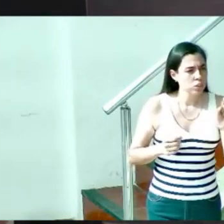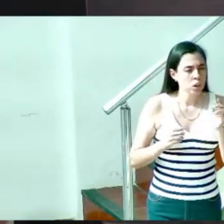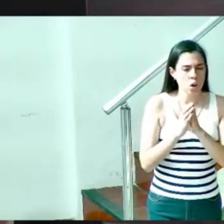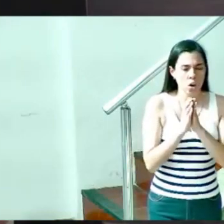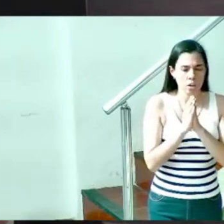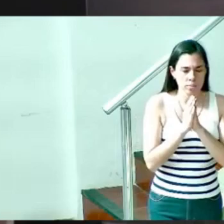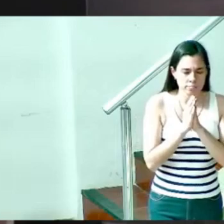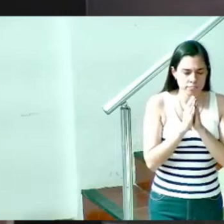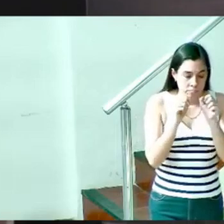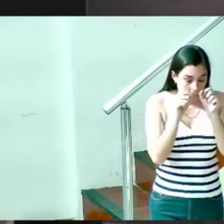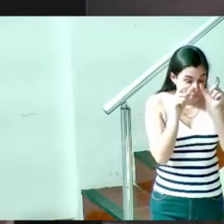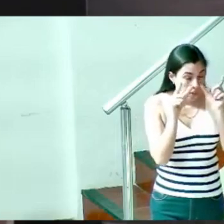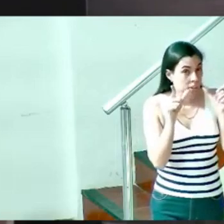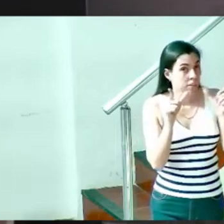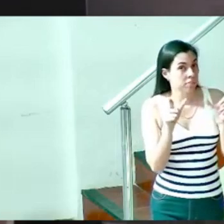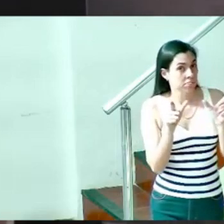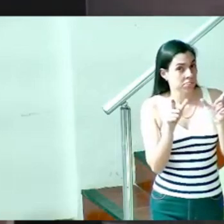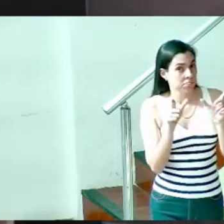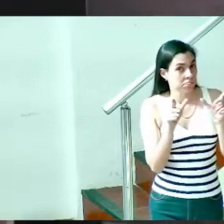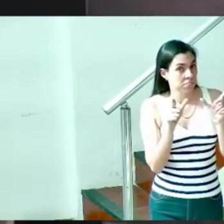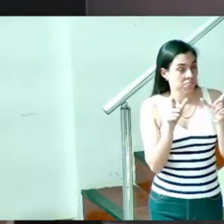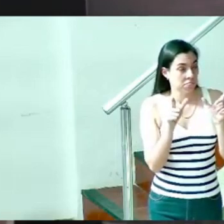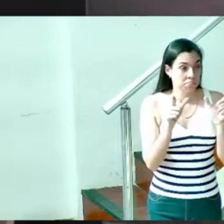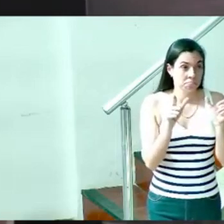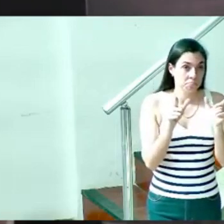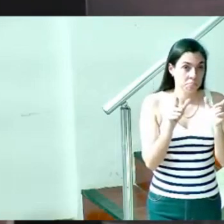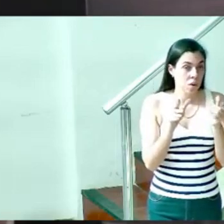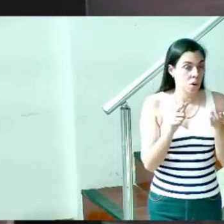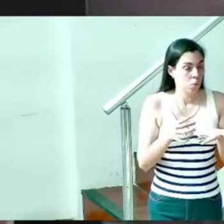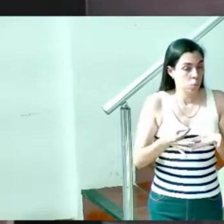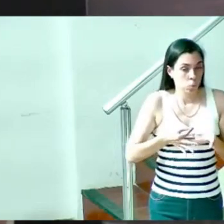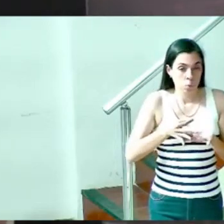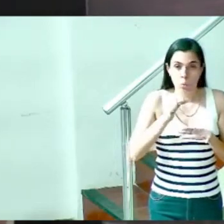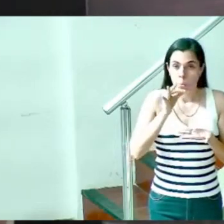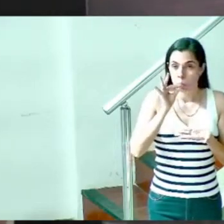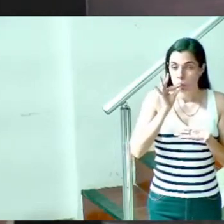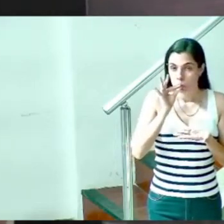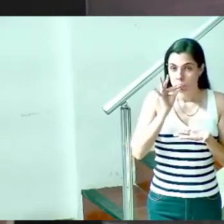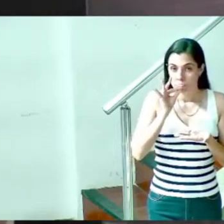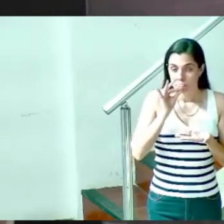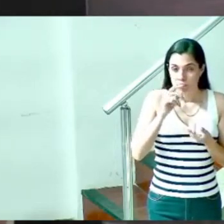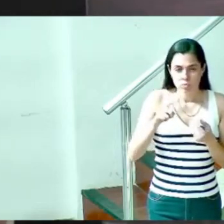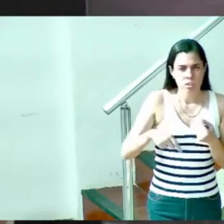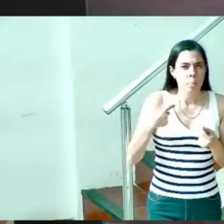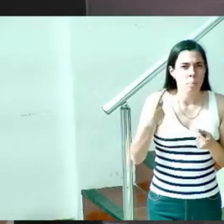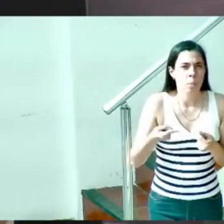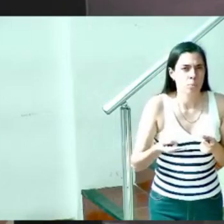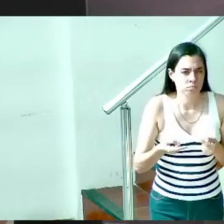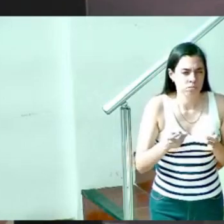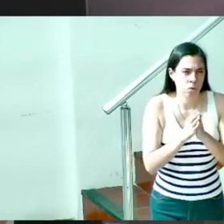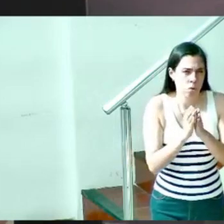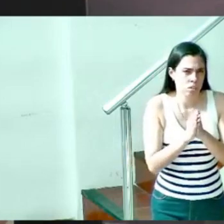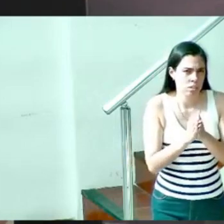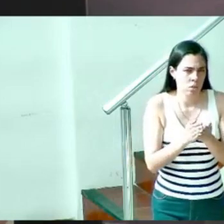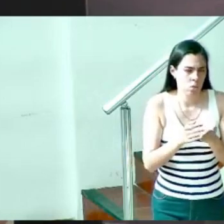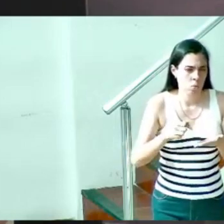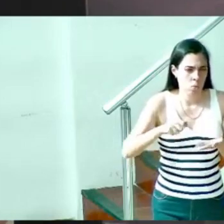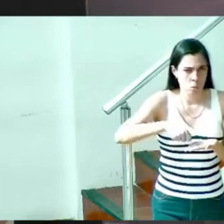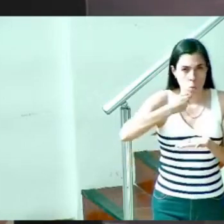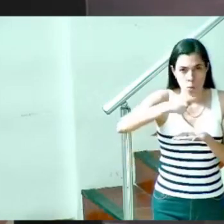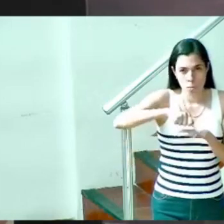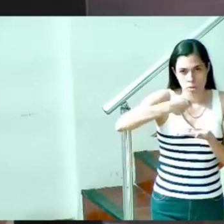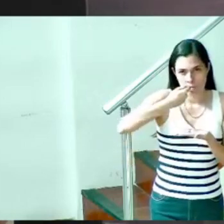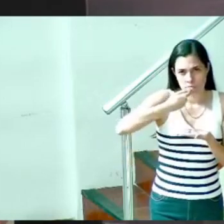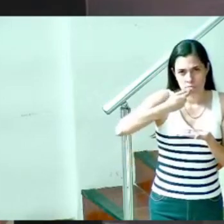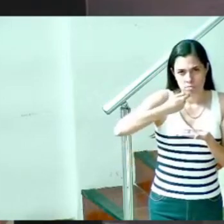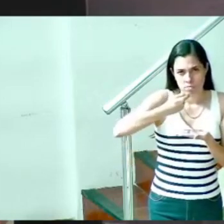você acorda, toma café da manhã, logo mais quando você for almoçar, ou logo mais no jantar,